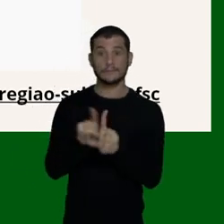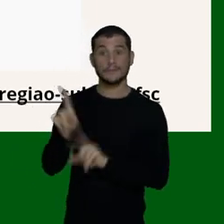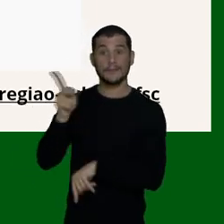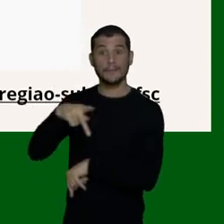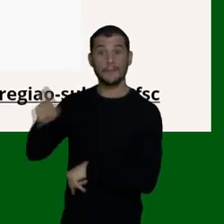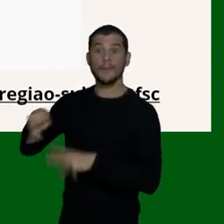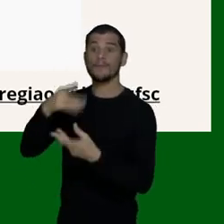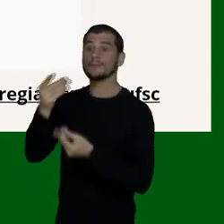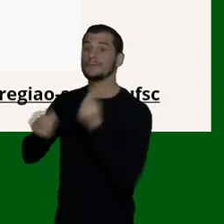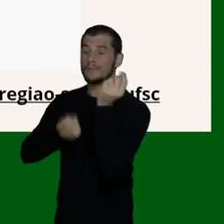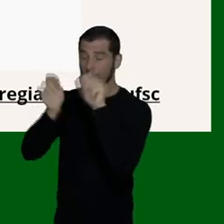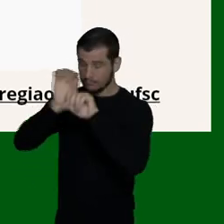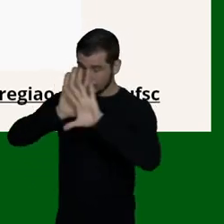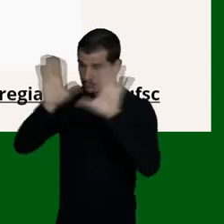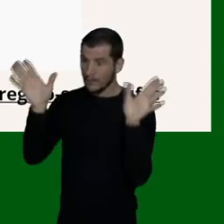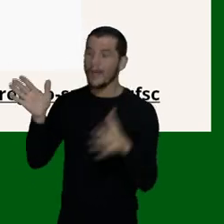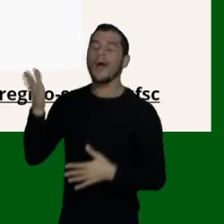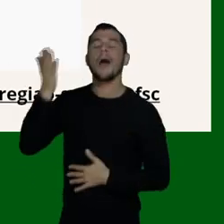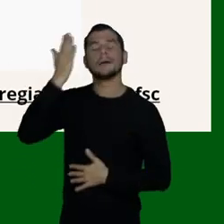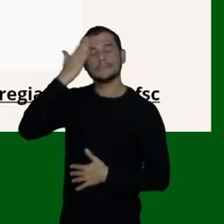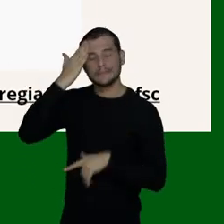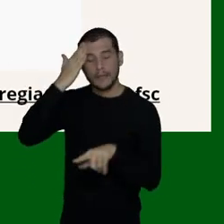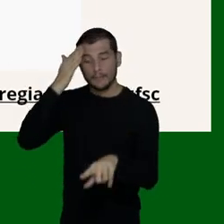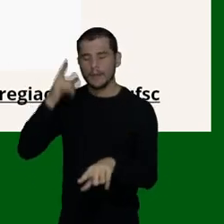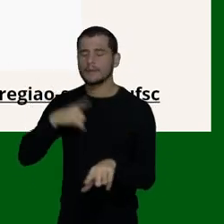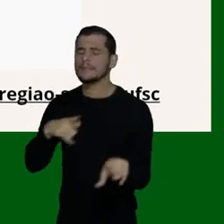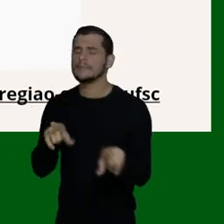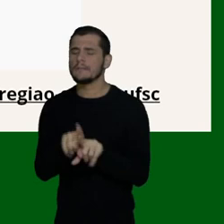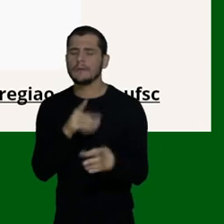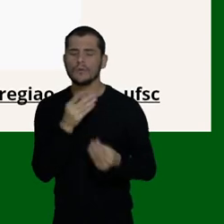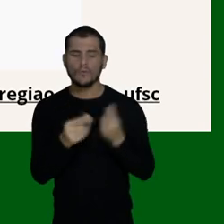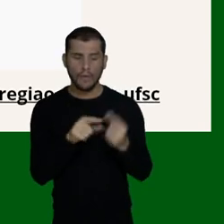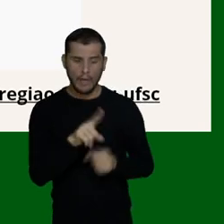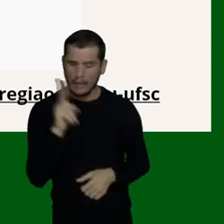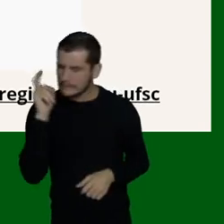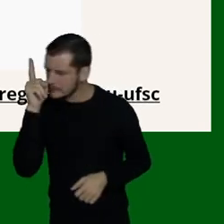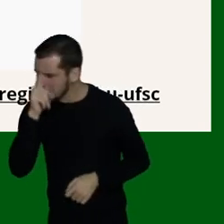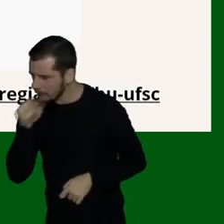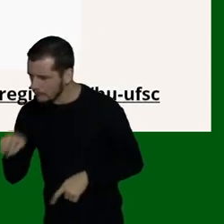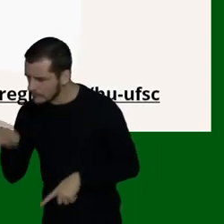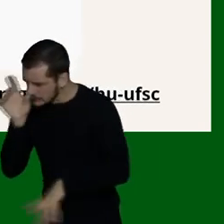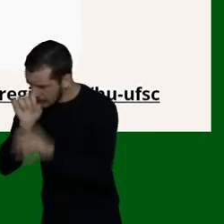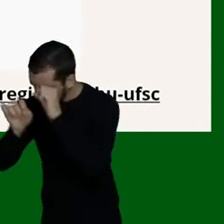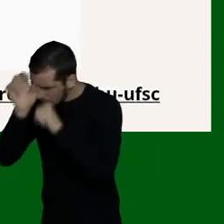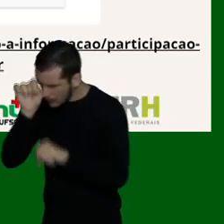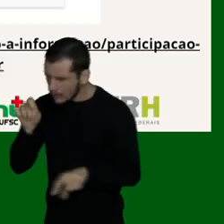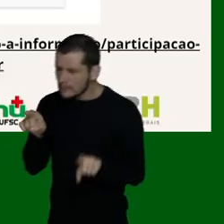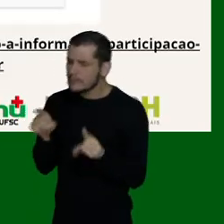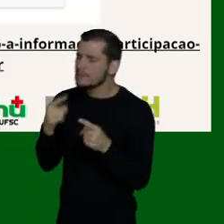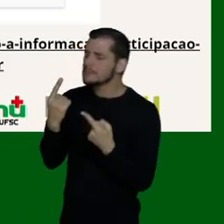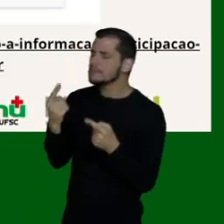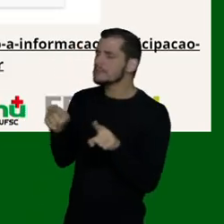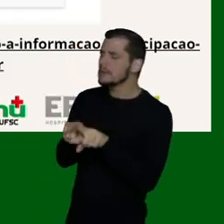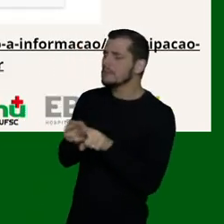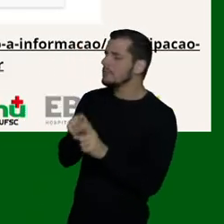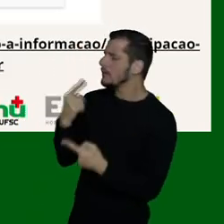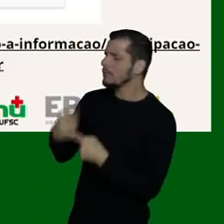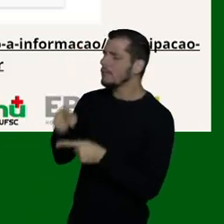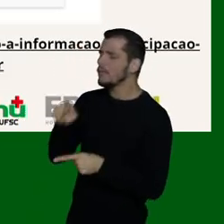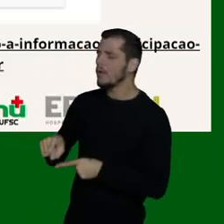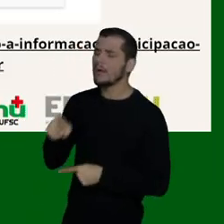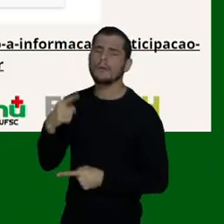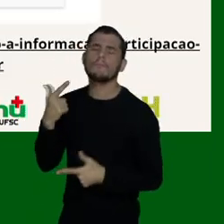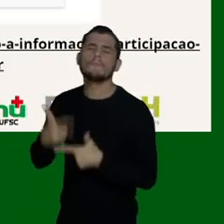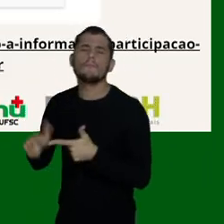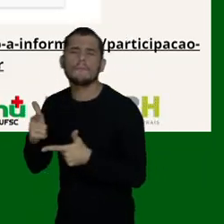esclarecer por que existe a dificuldade na aprendizagem e qual que seria essa causa nessa página a gente